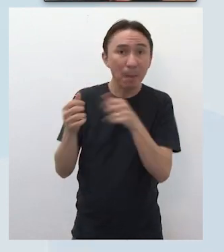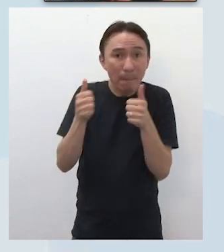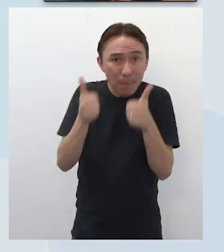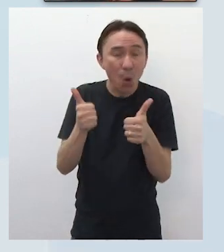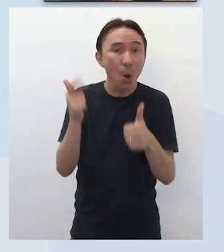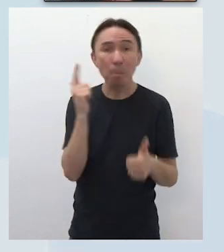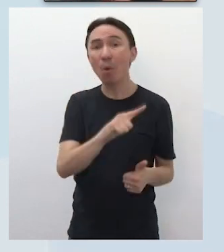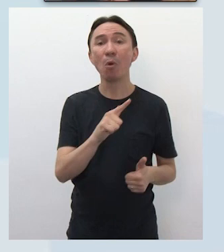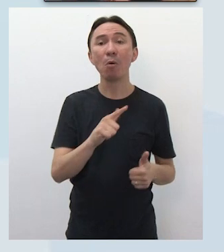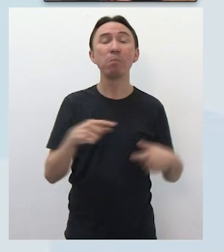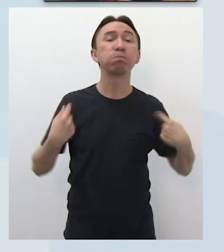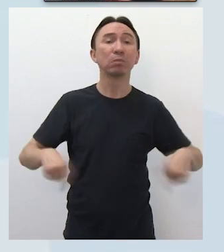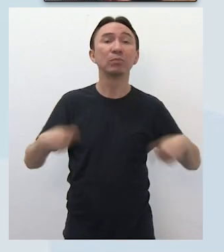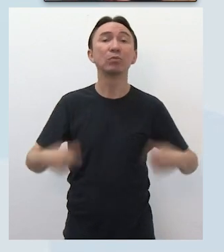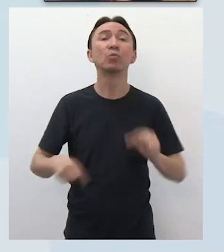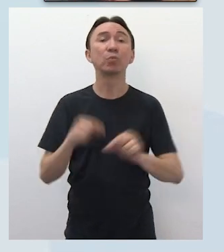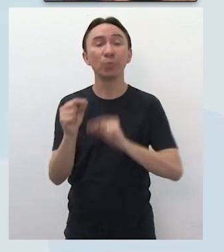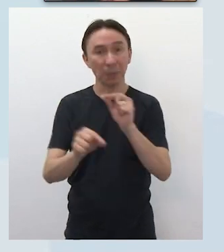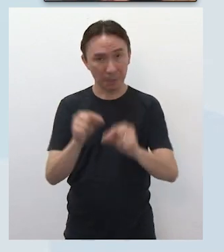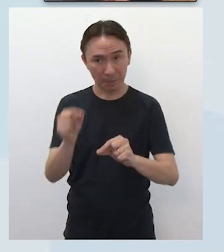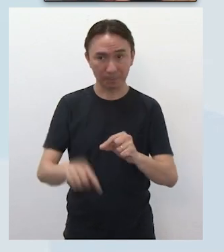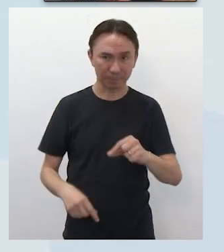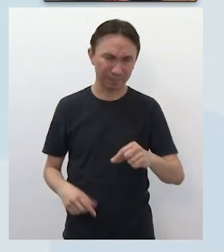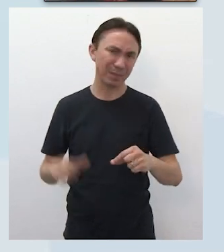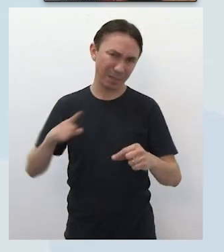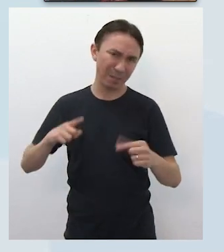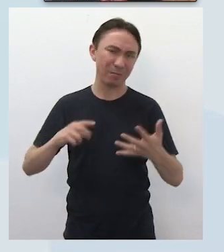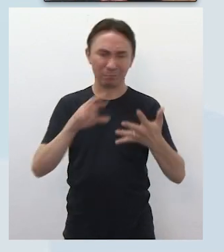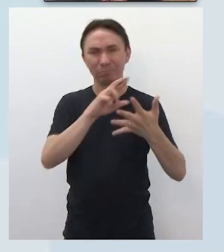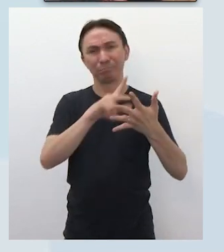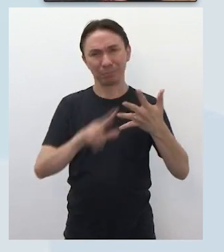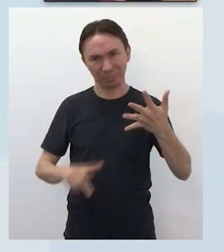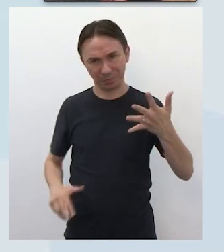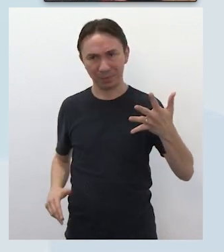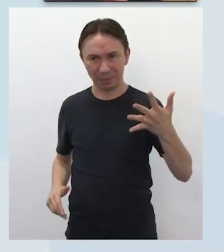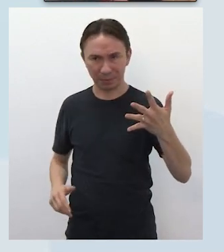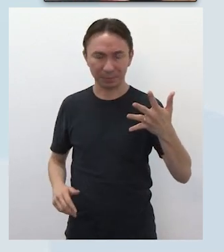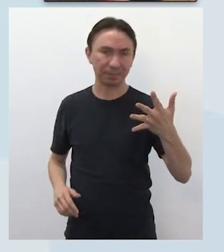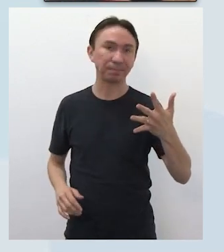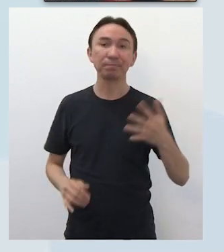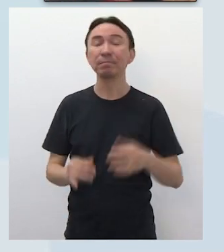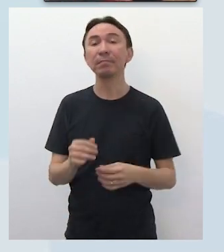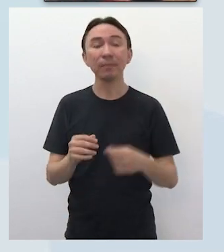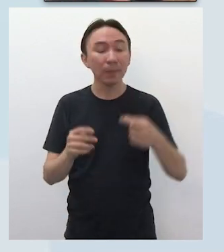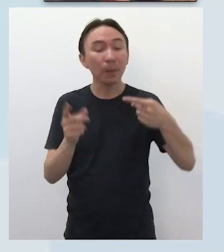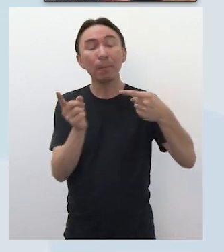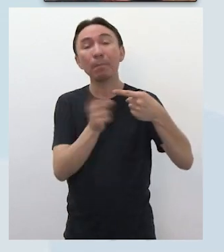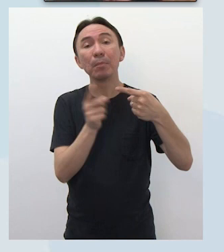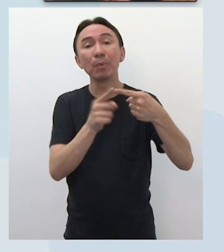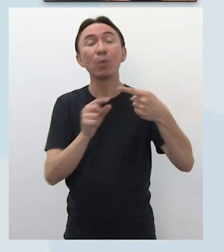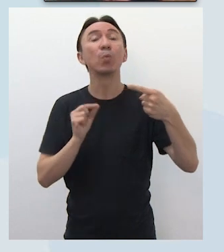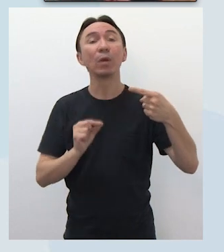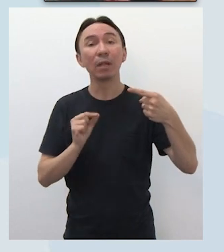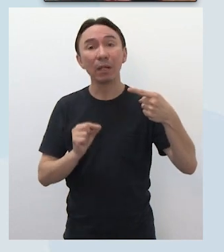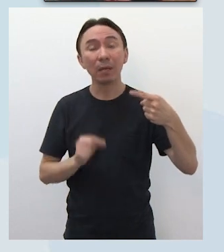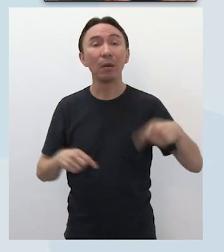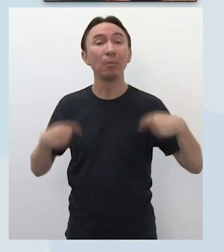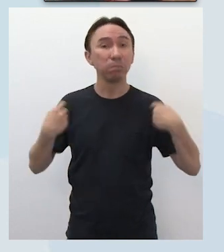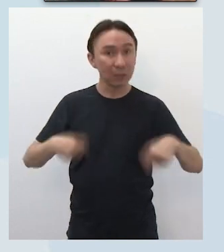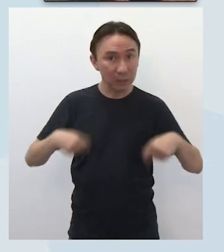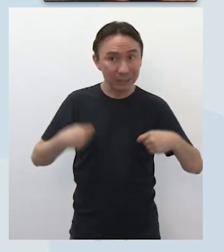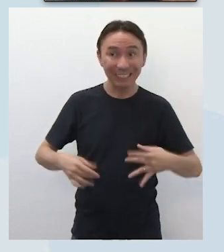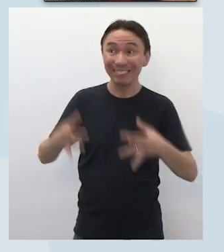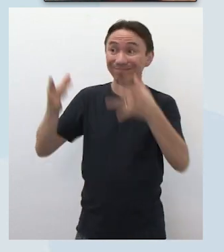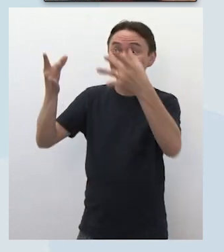são várias características, né? Vários critérios, mas o primeiro deles é isso: descrever o fato ao invés de avaliar.